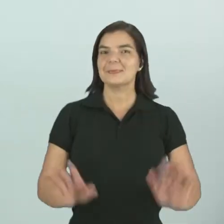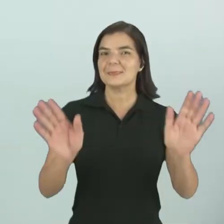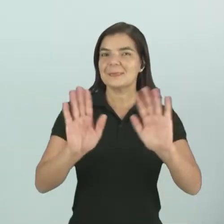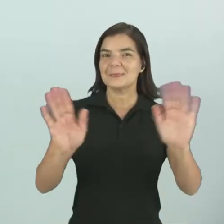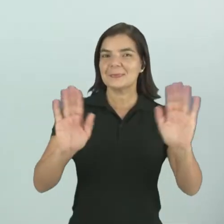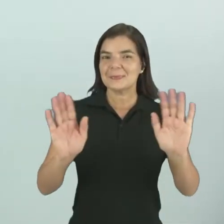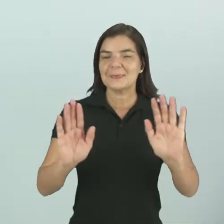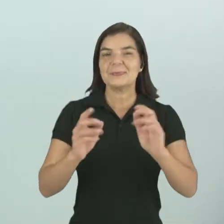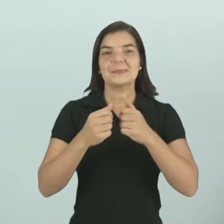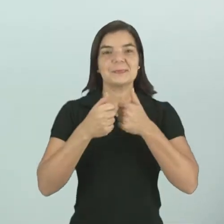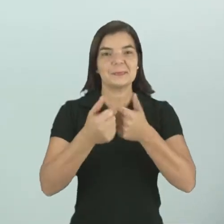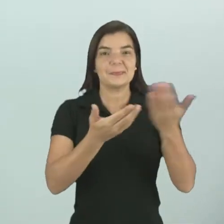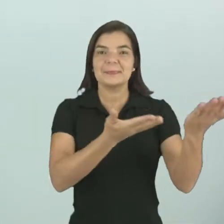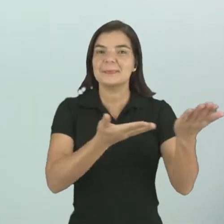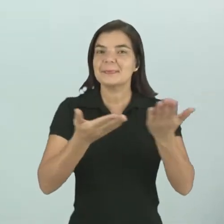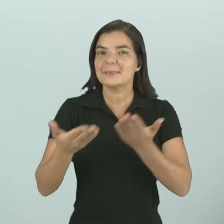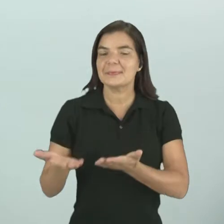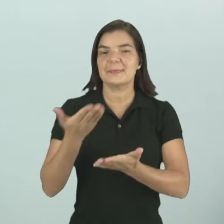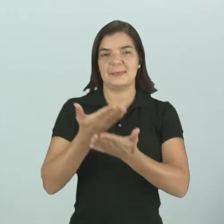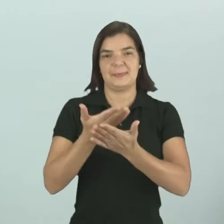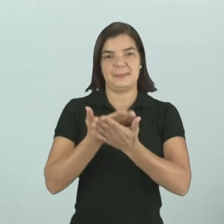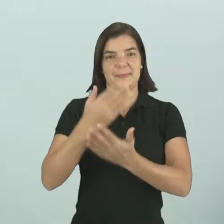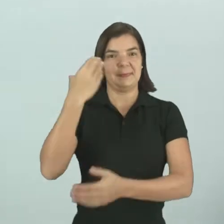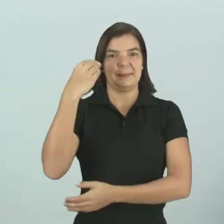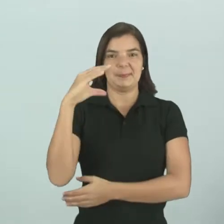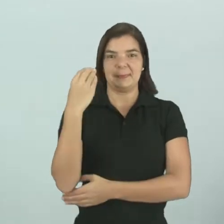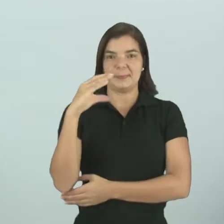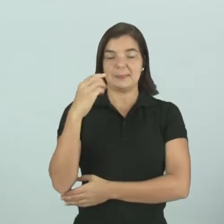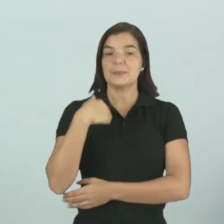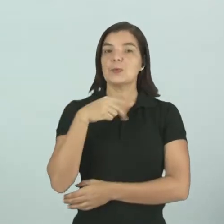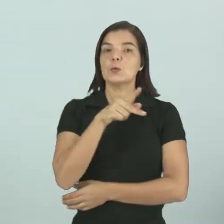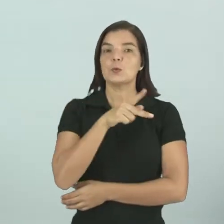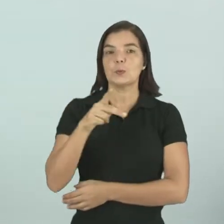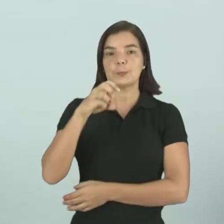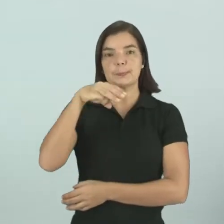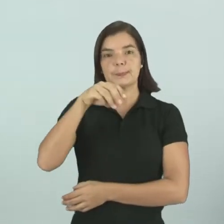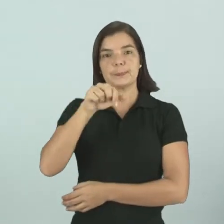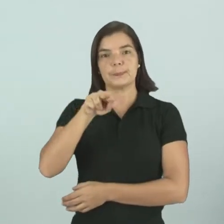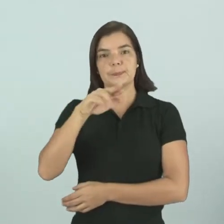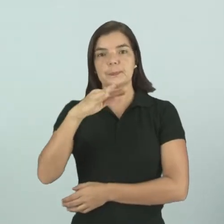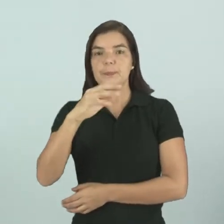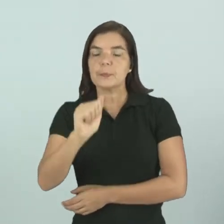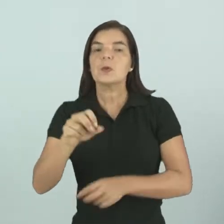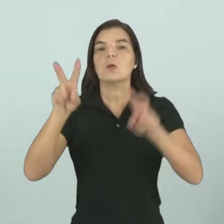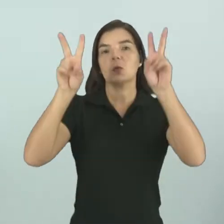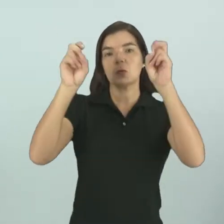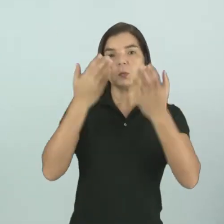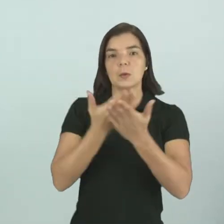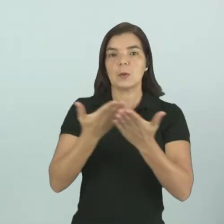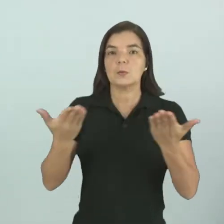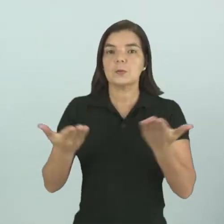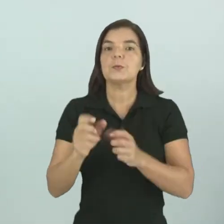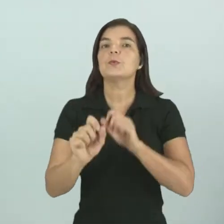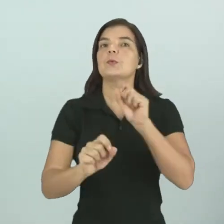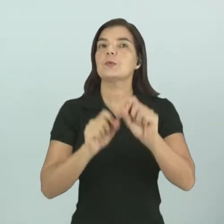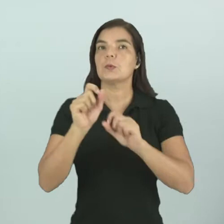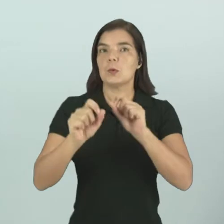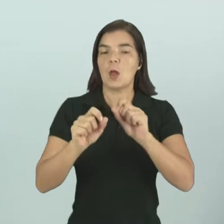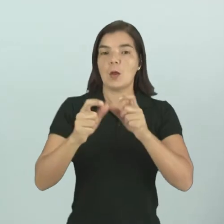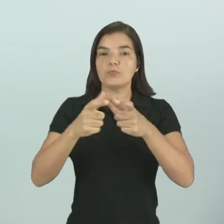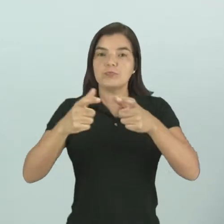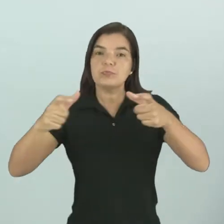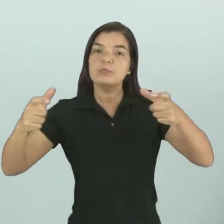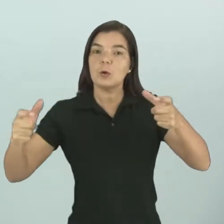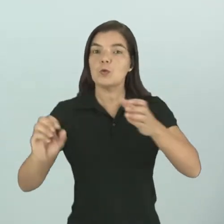Olá, pessoal! Sejam bem-vindos à aula de ciências. Eu sou a professora Márcia e o tema da aula de hoje é dimensões